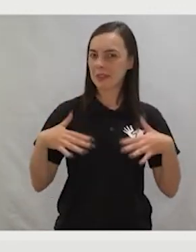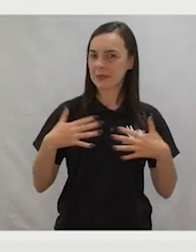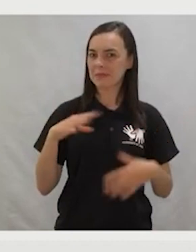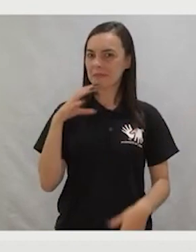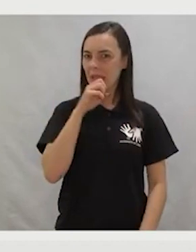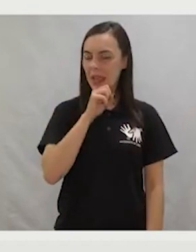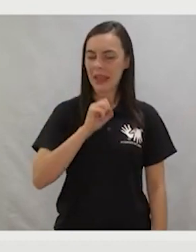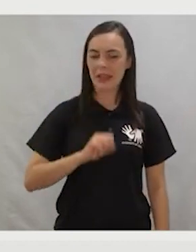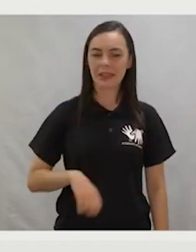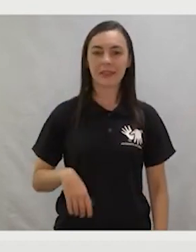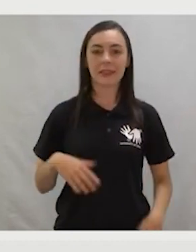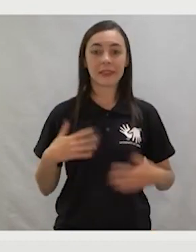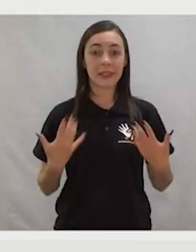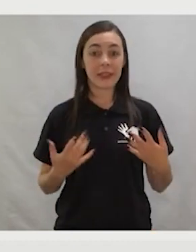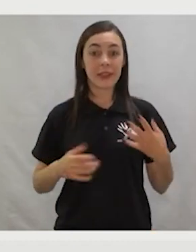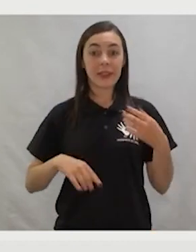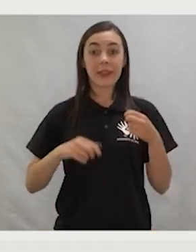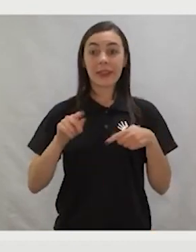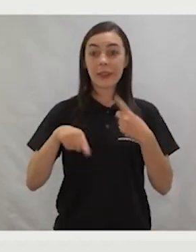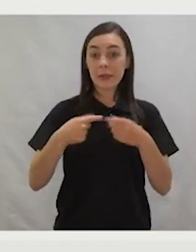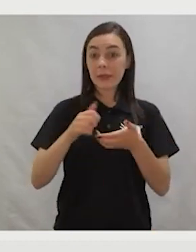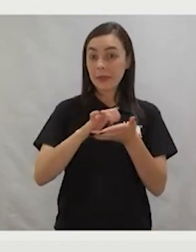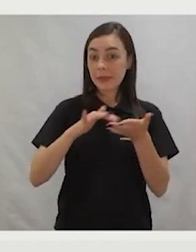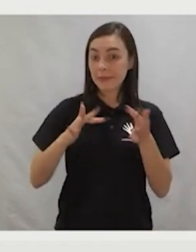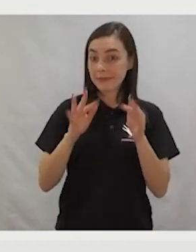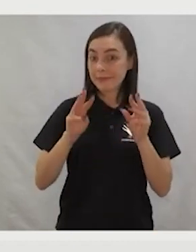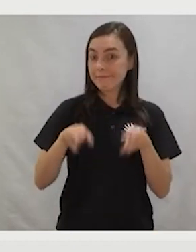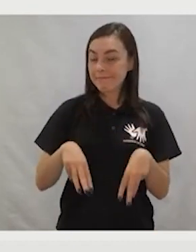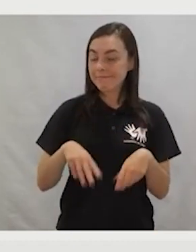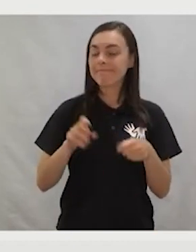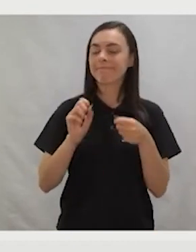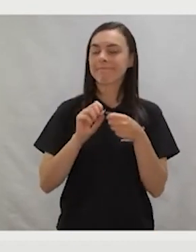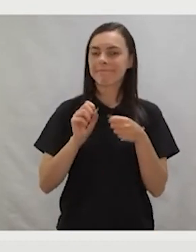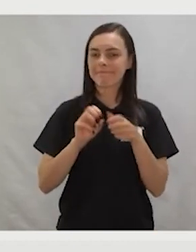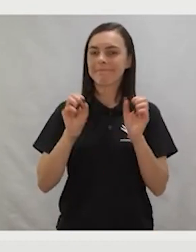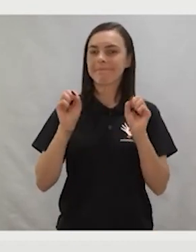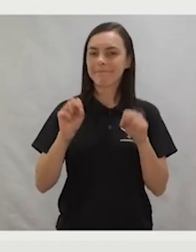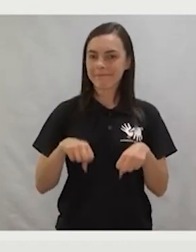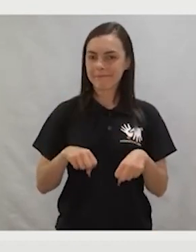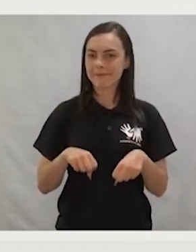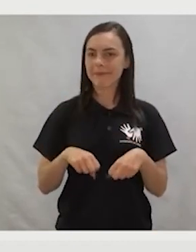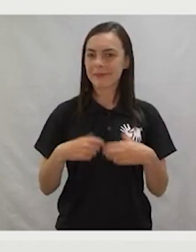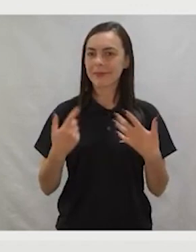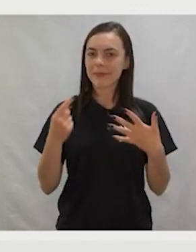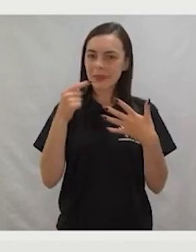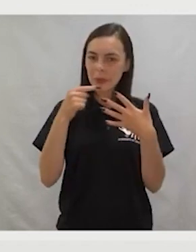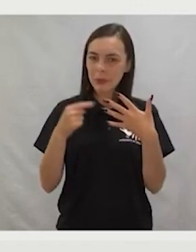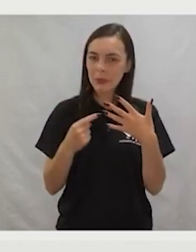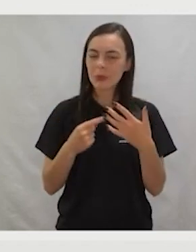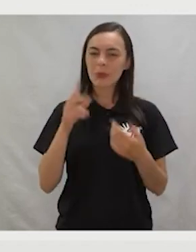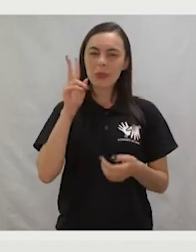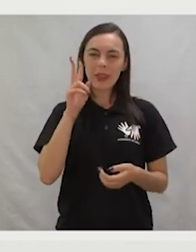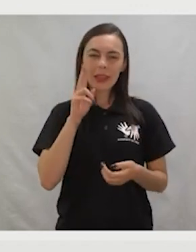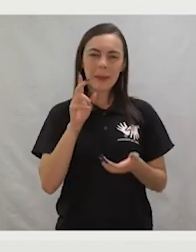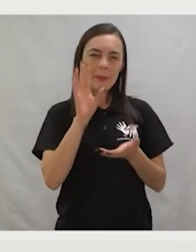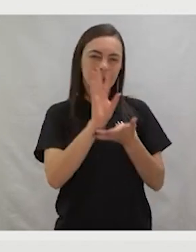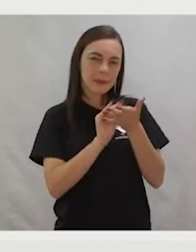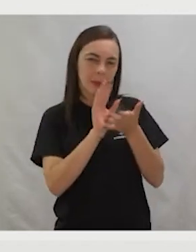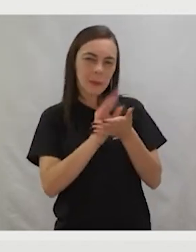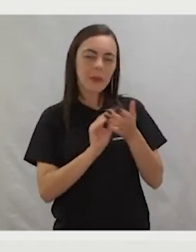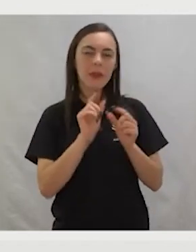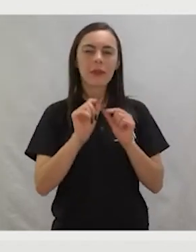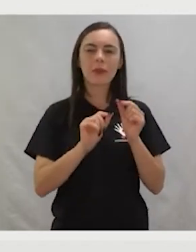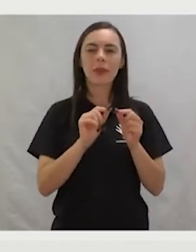tá? Então, fizemos a atividade final? Fizemos, né? A atividade final onde vocês tinham que registrar o que rimava